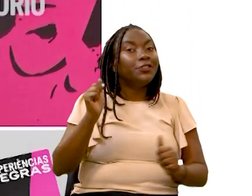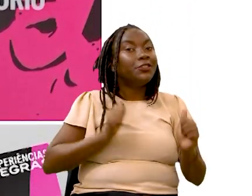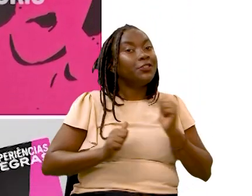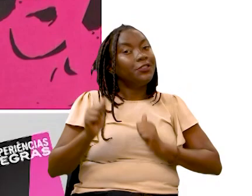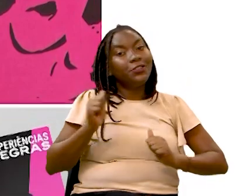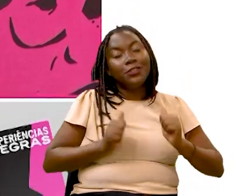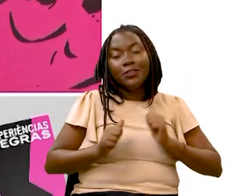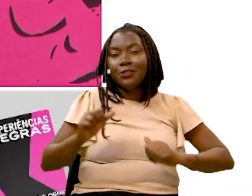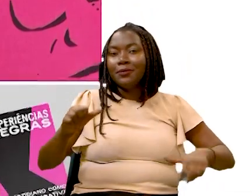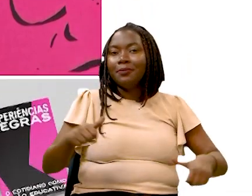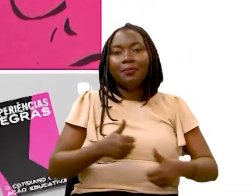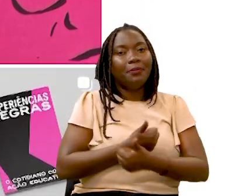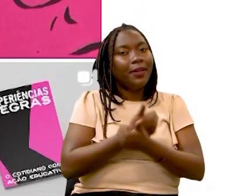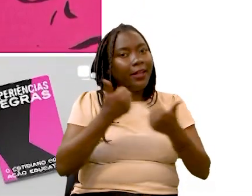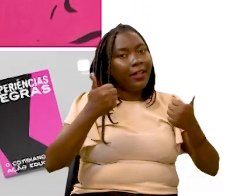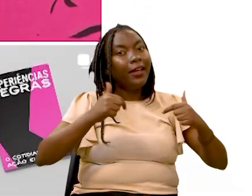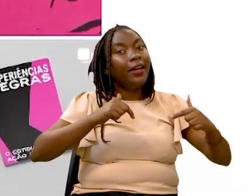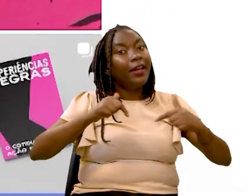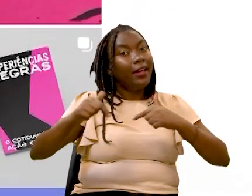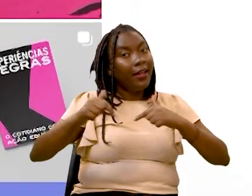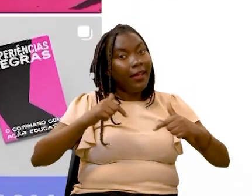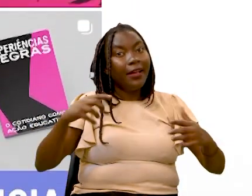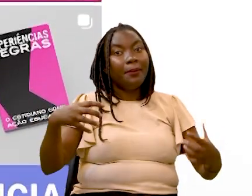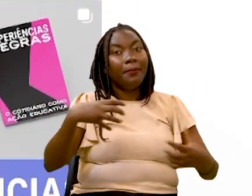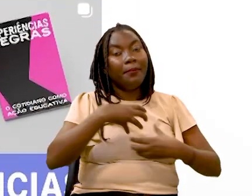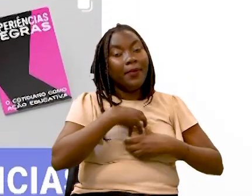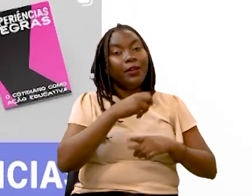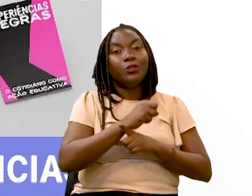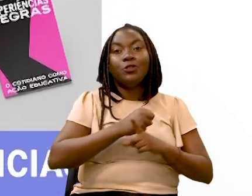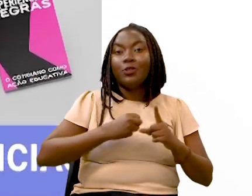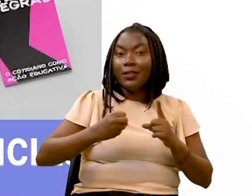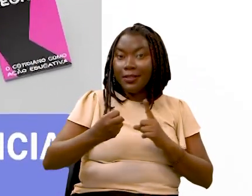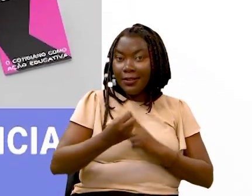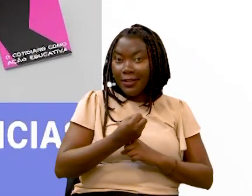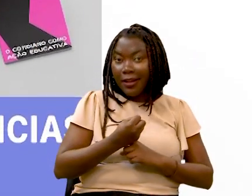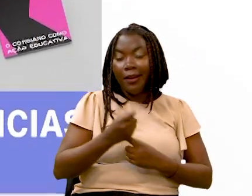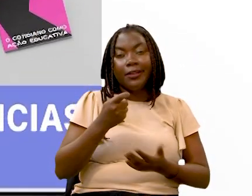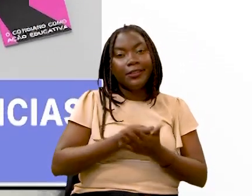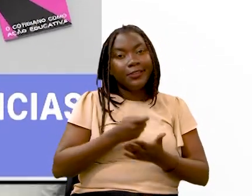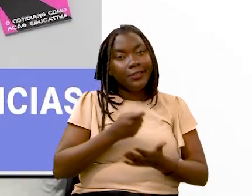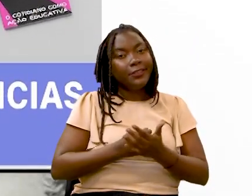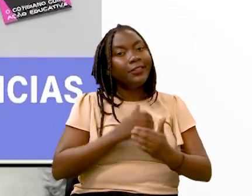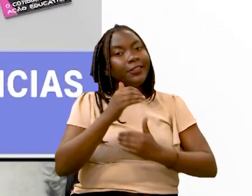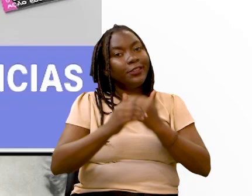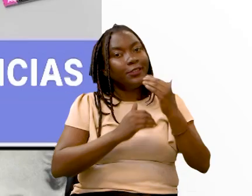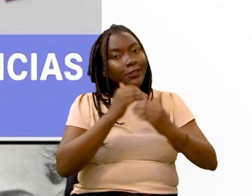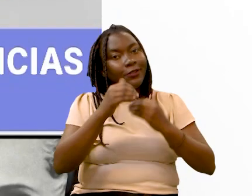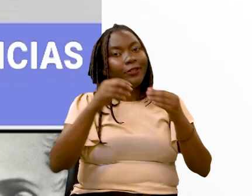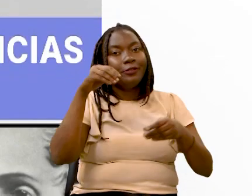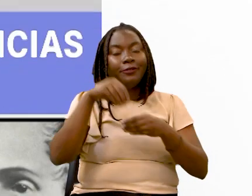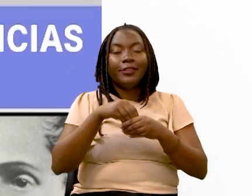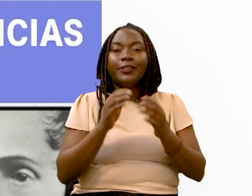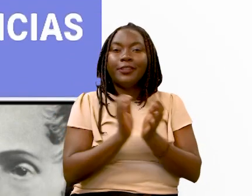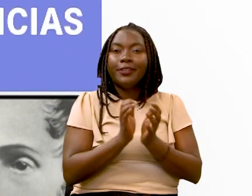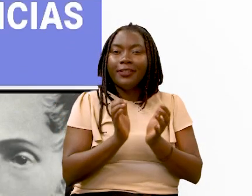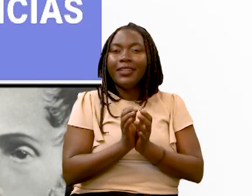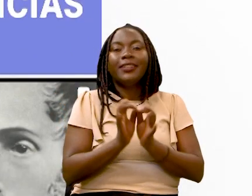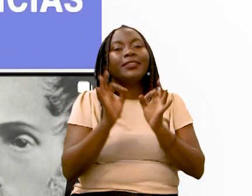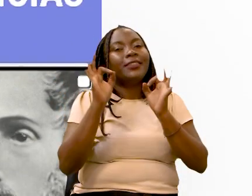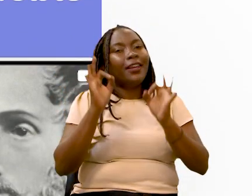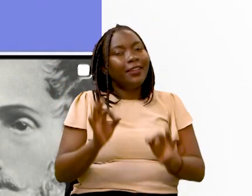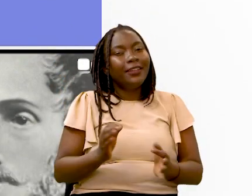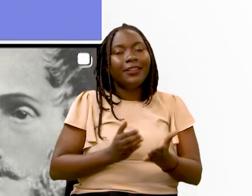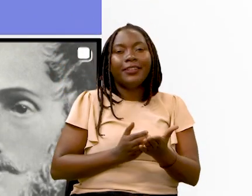com certeza, mas de início, assim, as expectativas são as melhores, é trabalho de impacto social, que